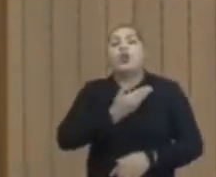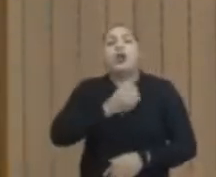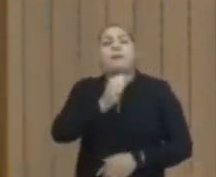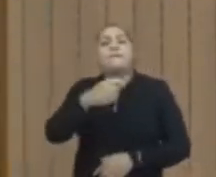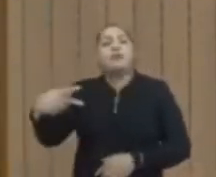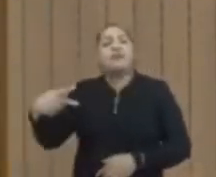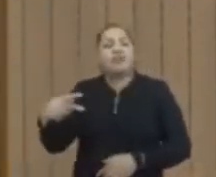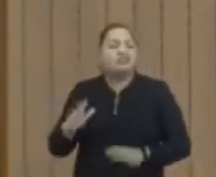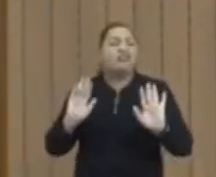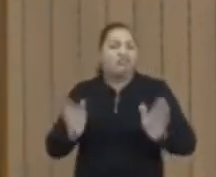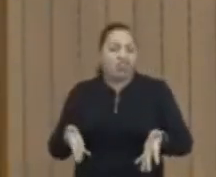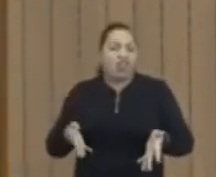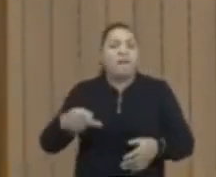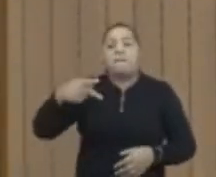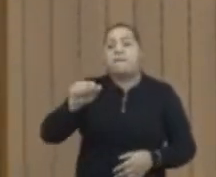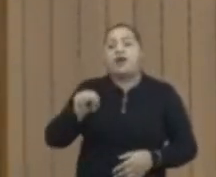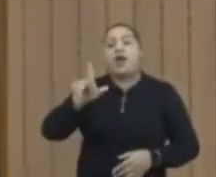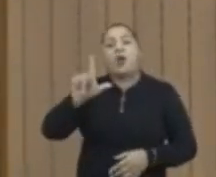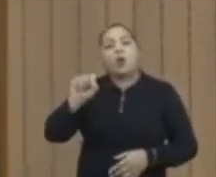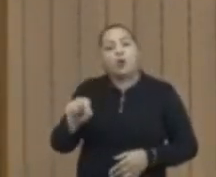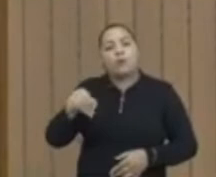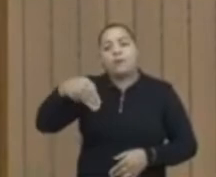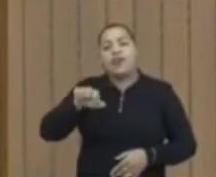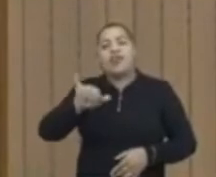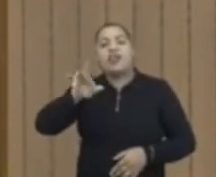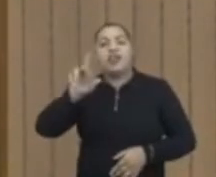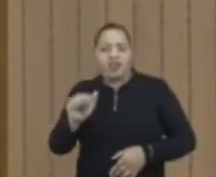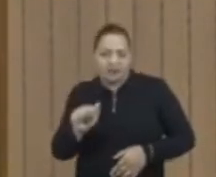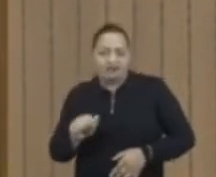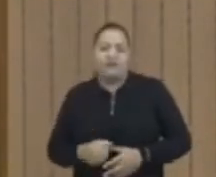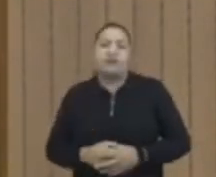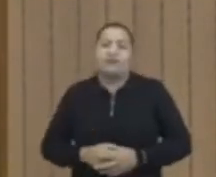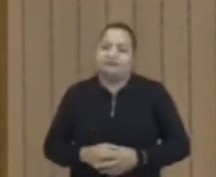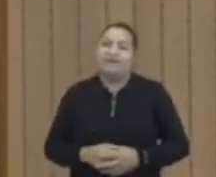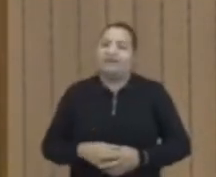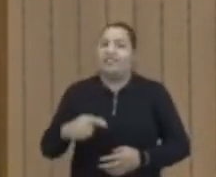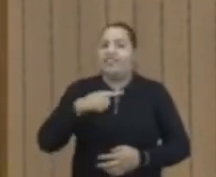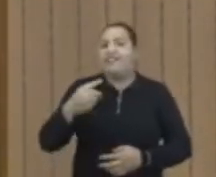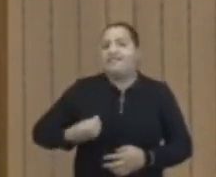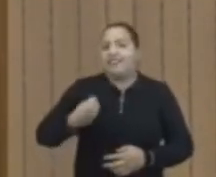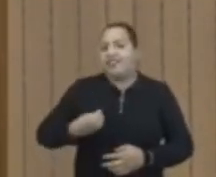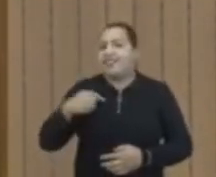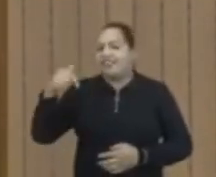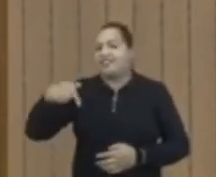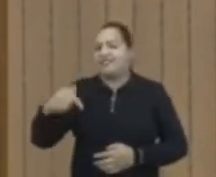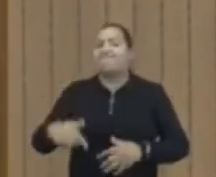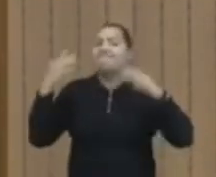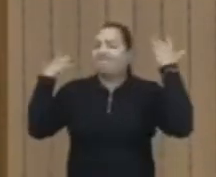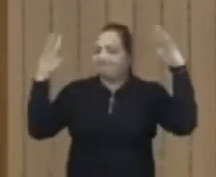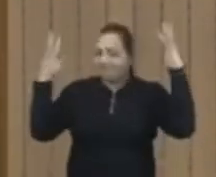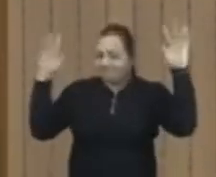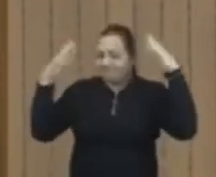Meira, também. Então, são dois colegas que estão presentes também, e eu queria uma salva de palmas para eles